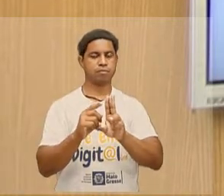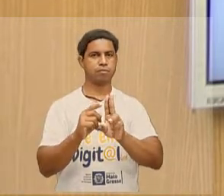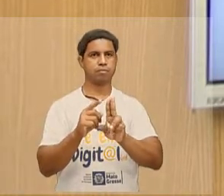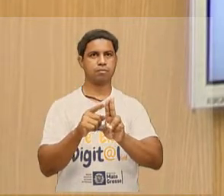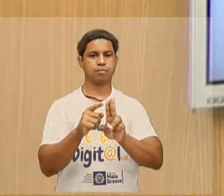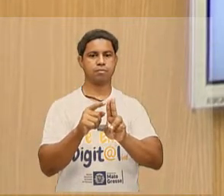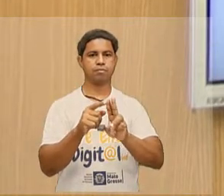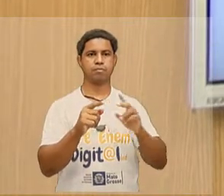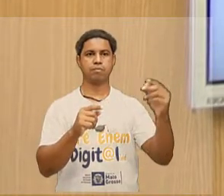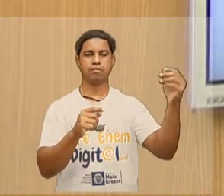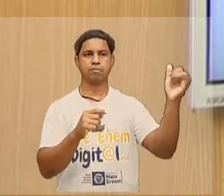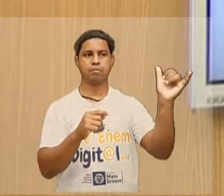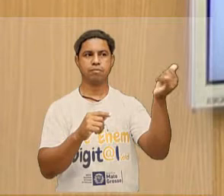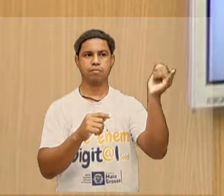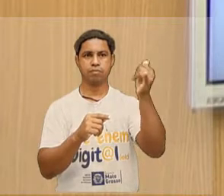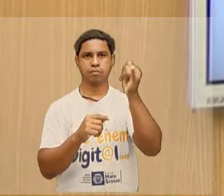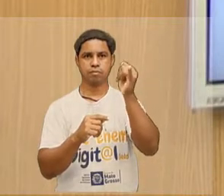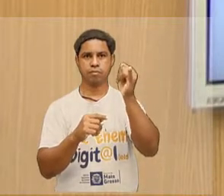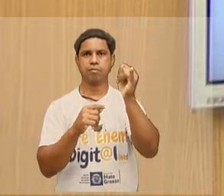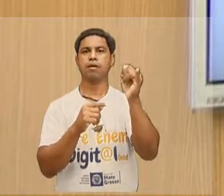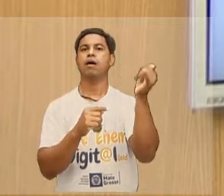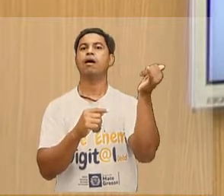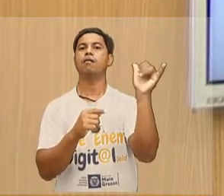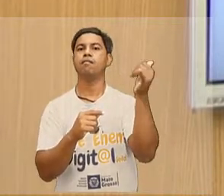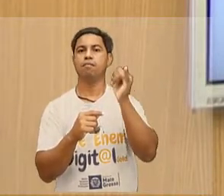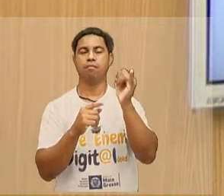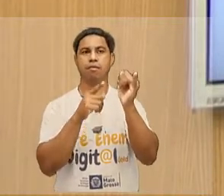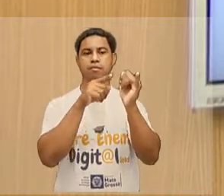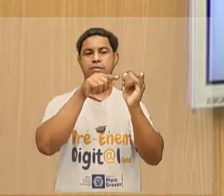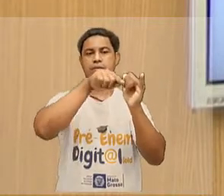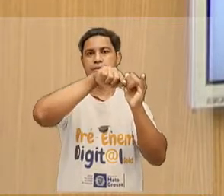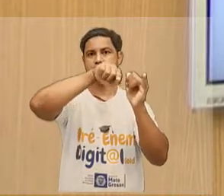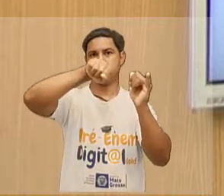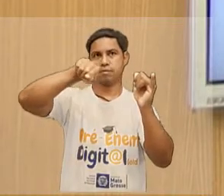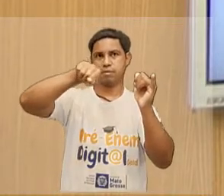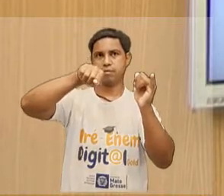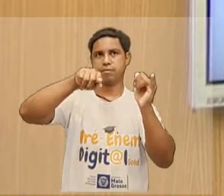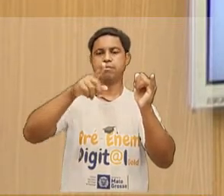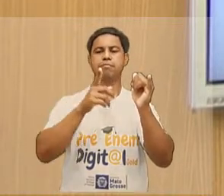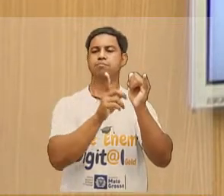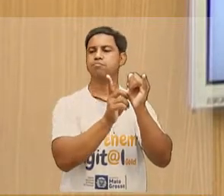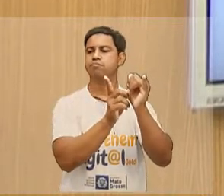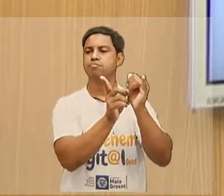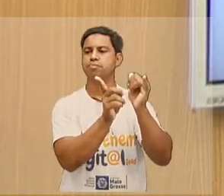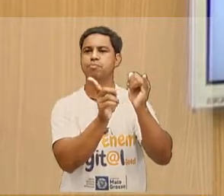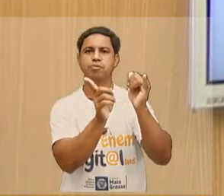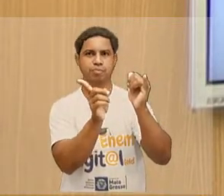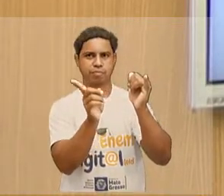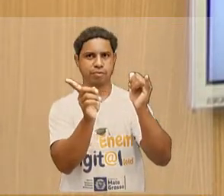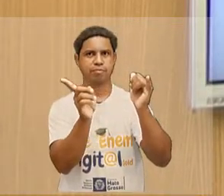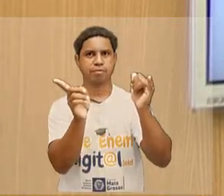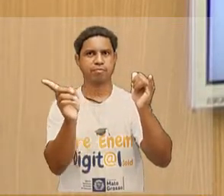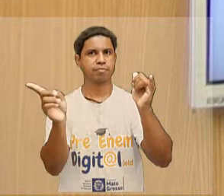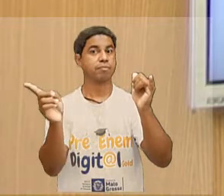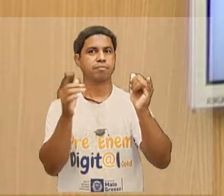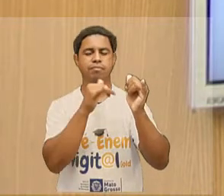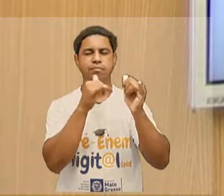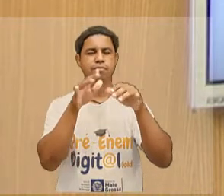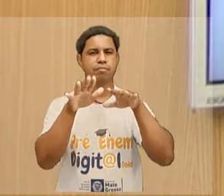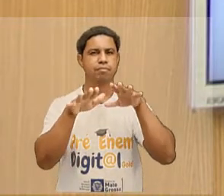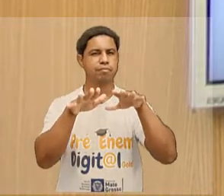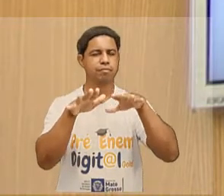aqui nessa extremidade à esquerda vai passar, os elétrons, todos vão passar nos mesmos resistores, ou seja, a vibração é a